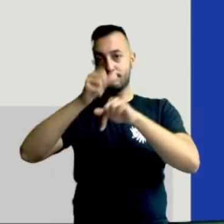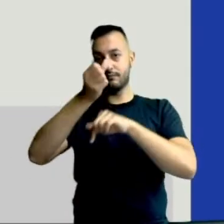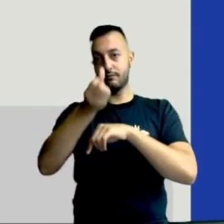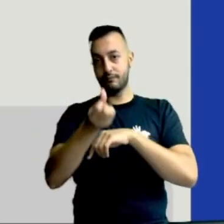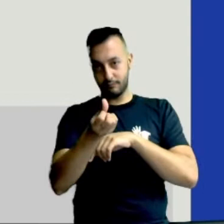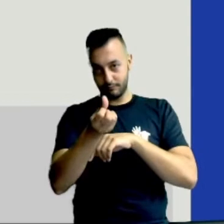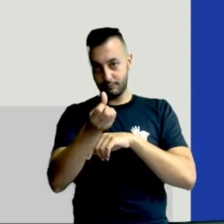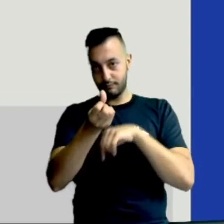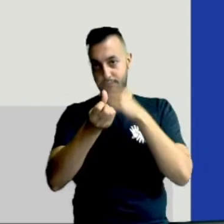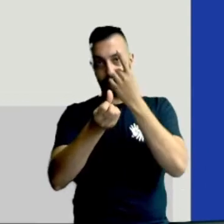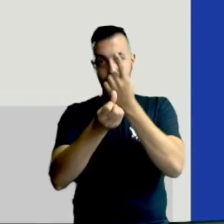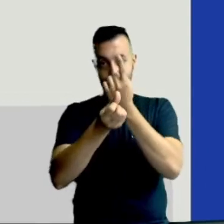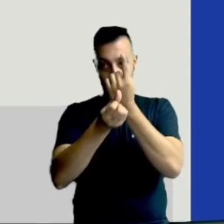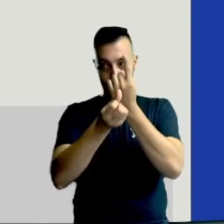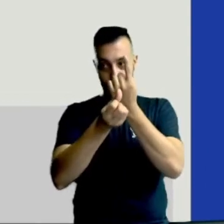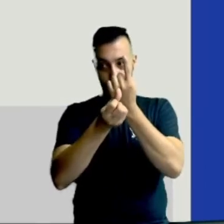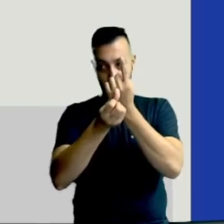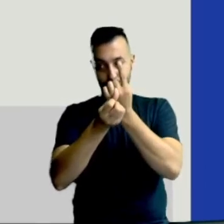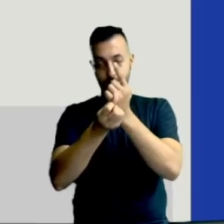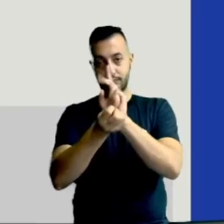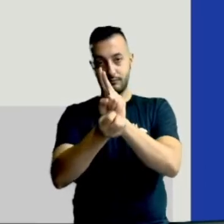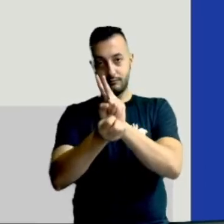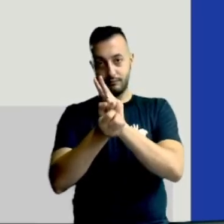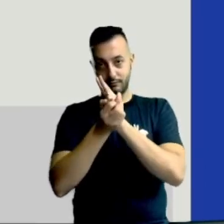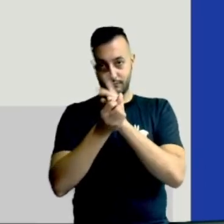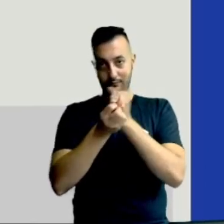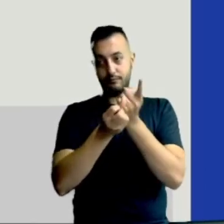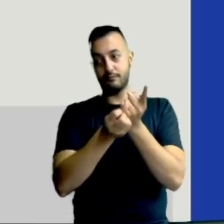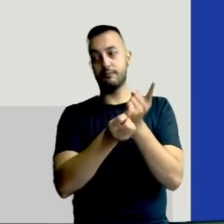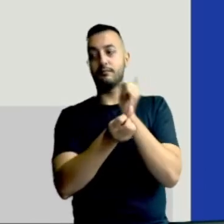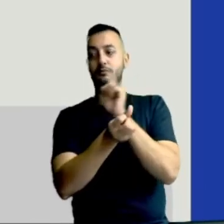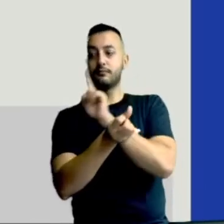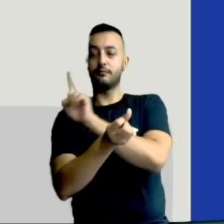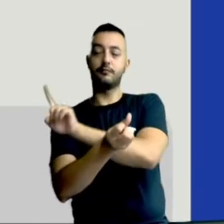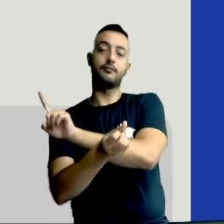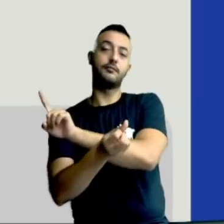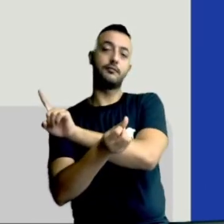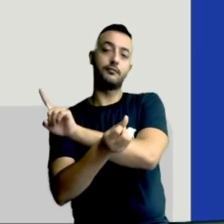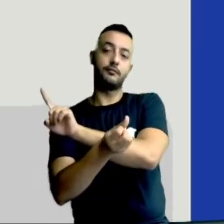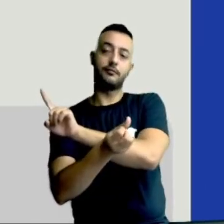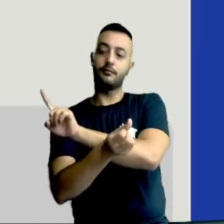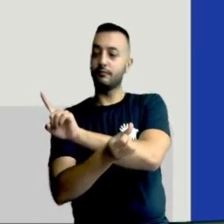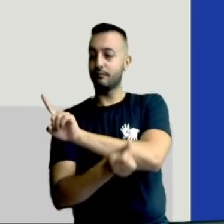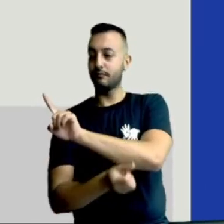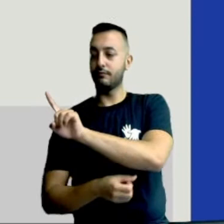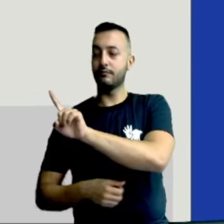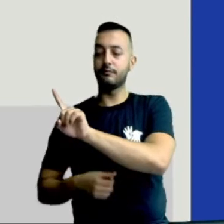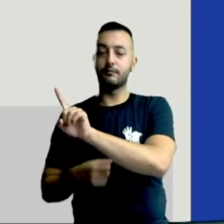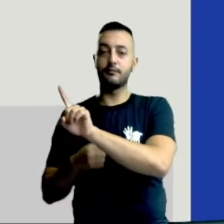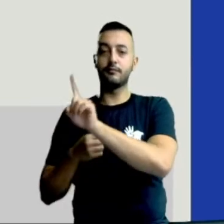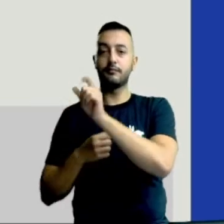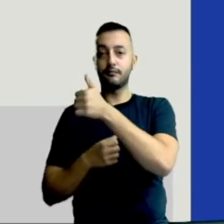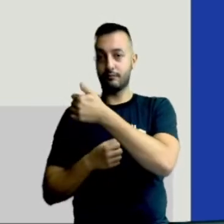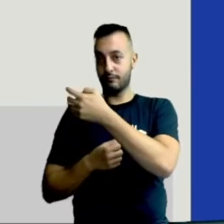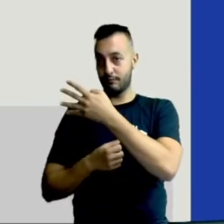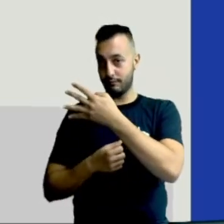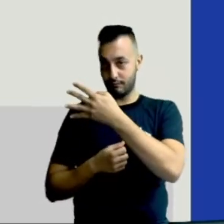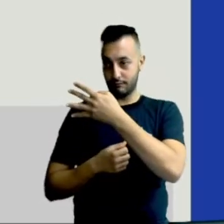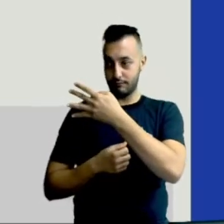6. E o 1 que eu peguei emprestado, eu devolvo para a casa das unidades, e se torna